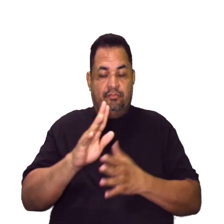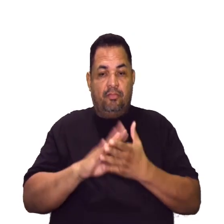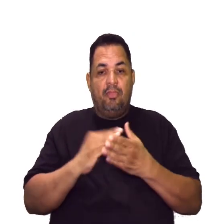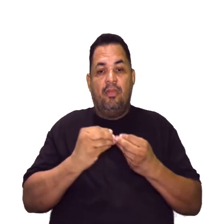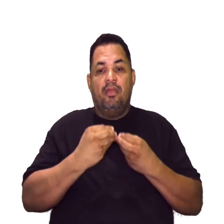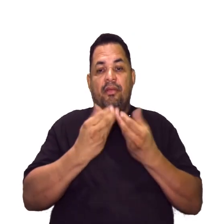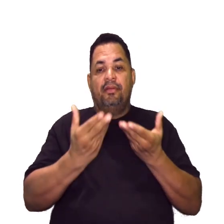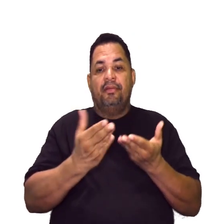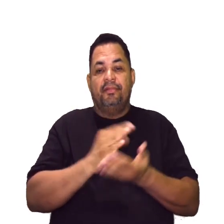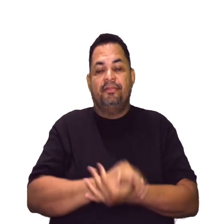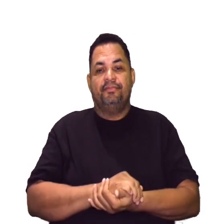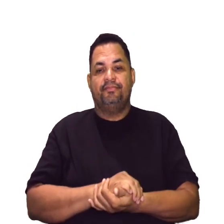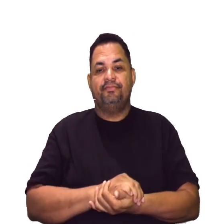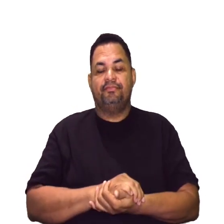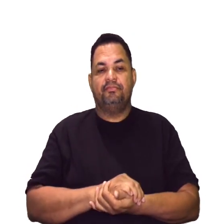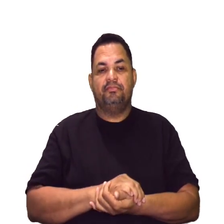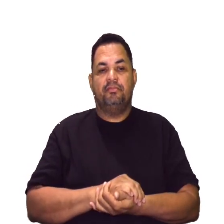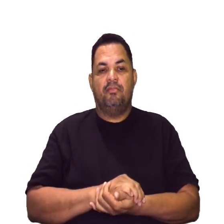ficam disponíveis.